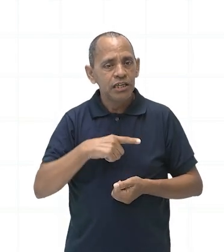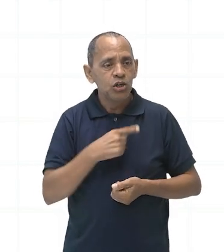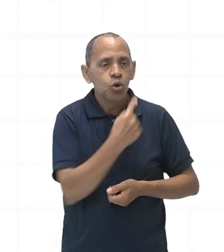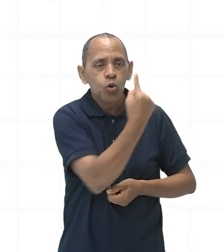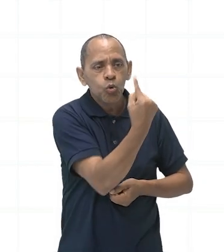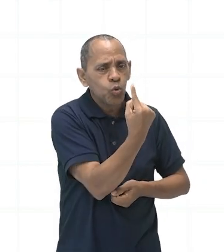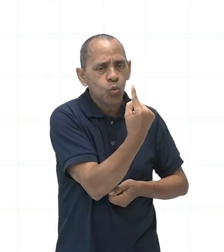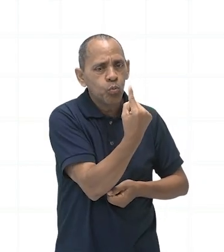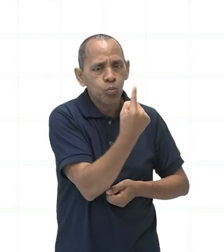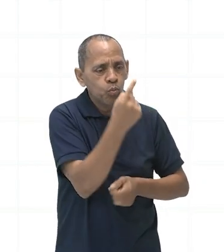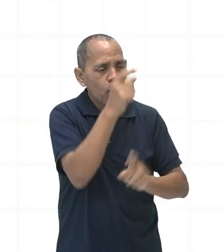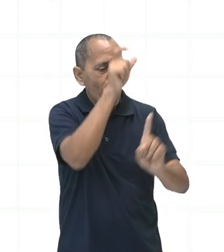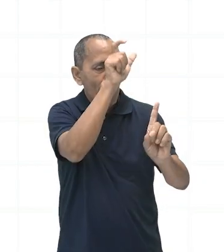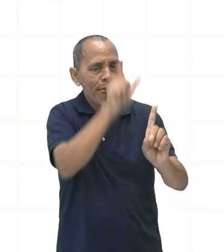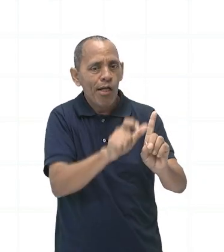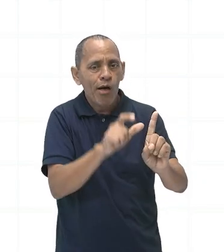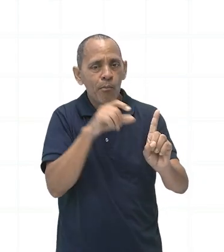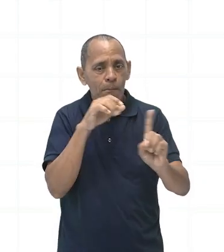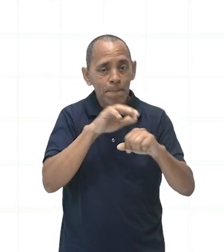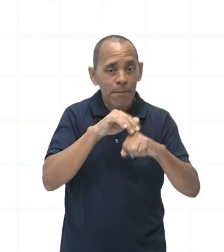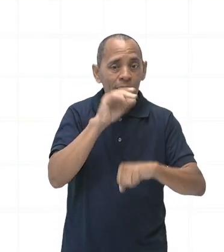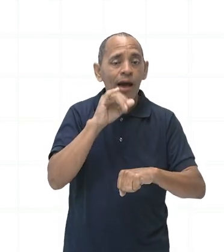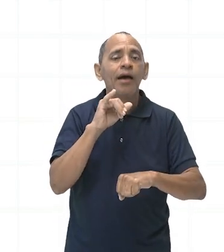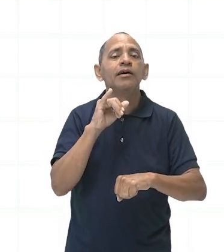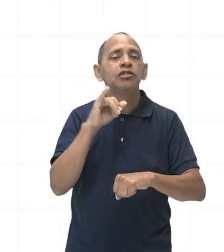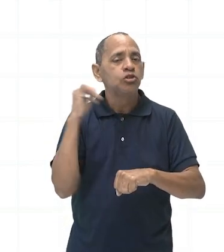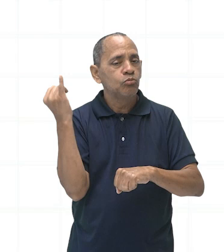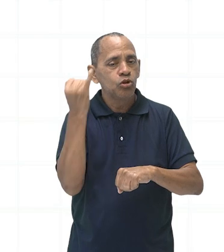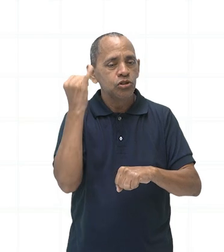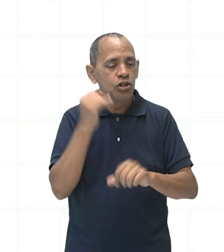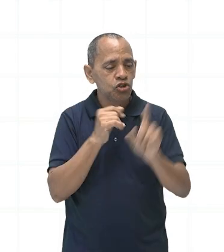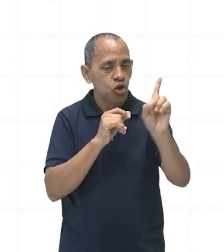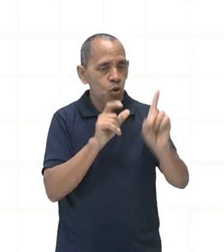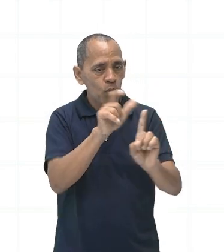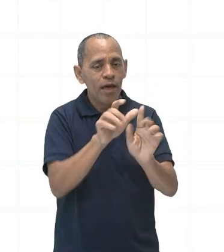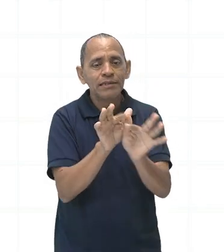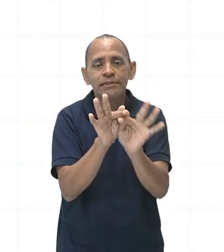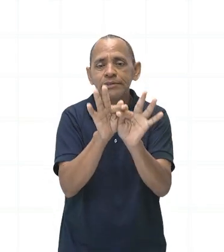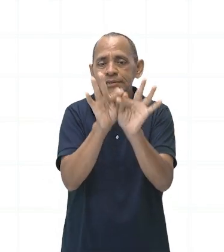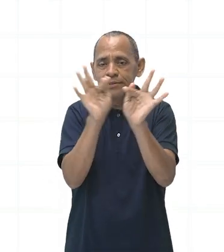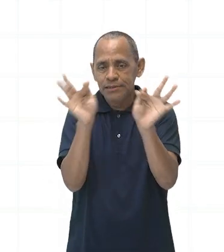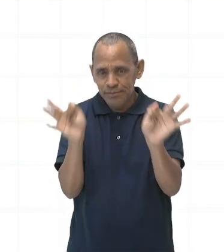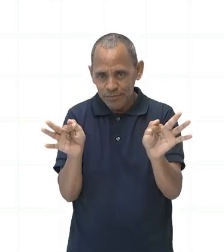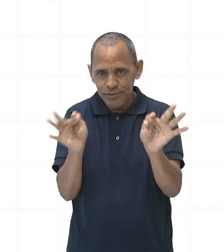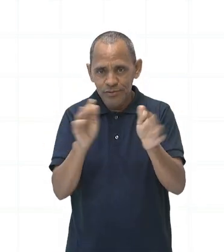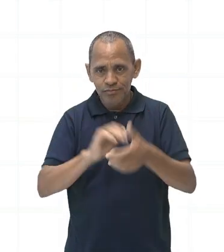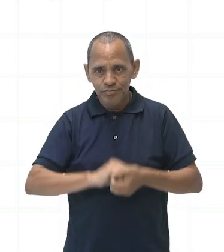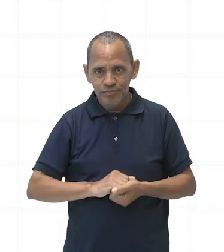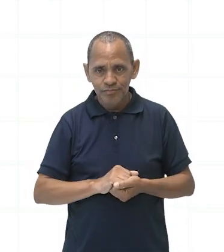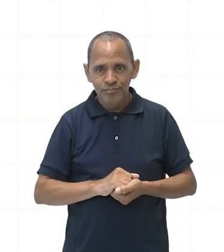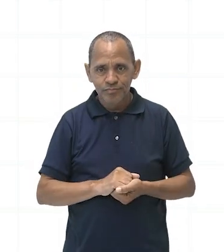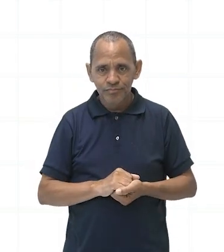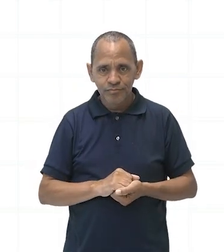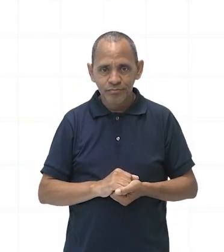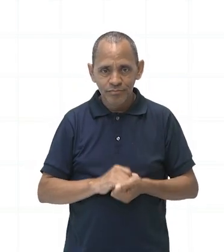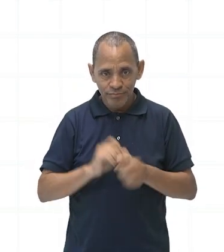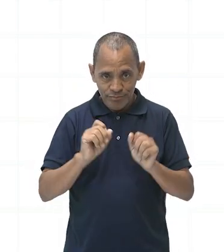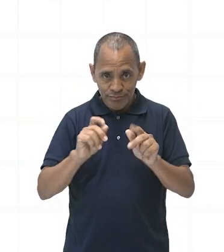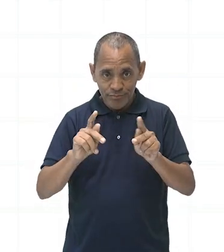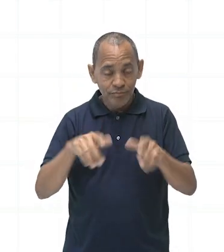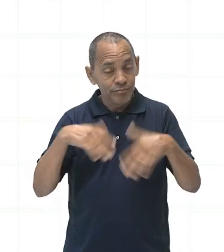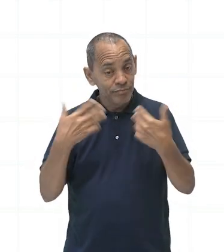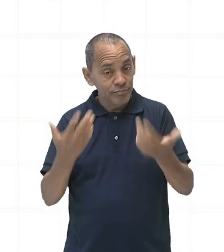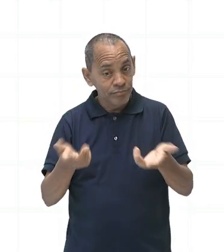núcleo, então eu já sei que o meu sujeito será do tipo simples, ok?